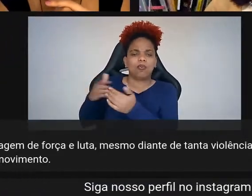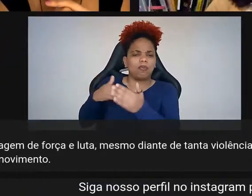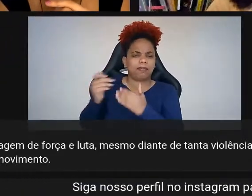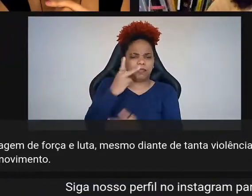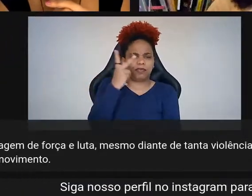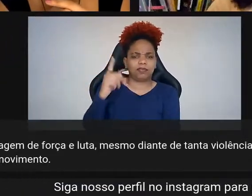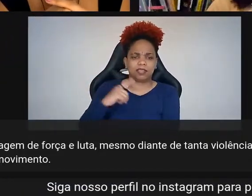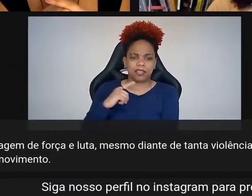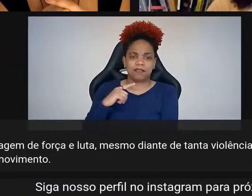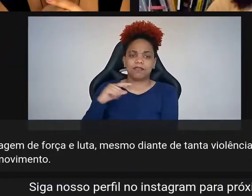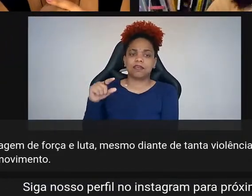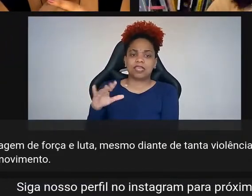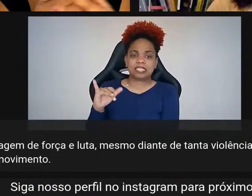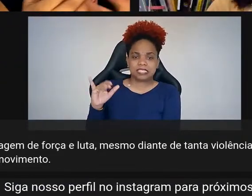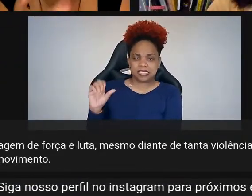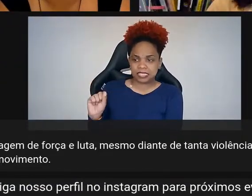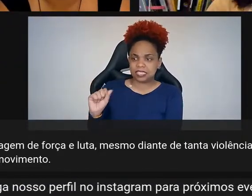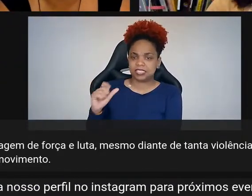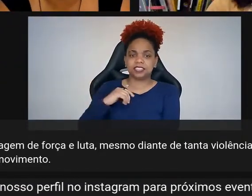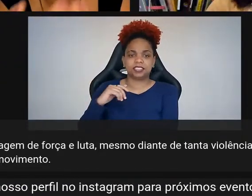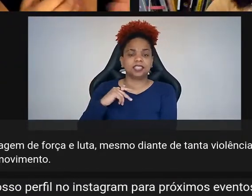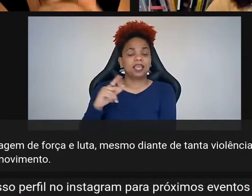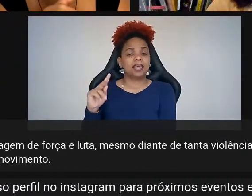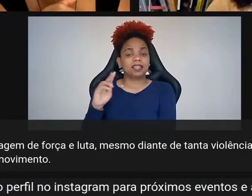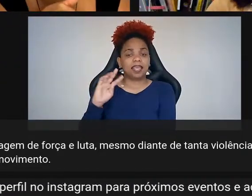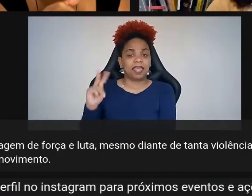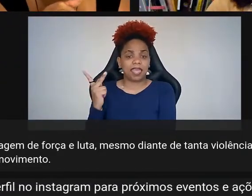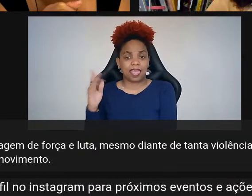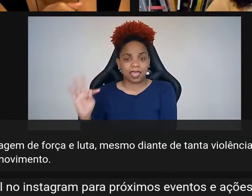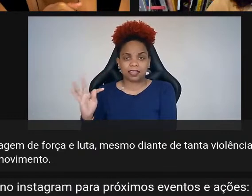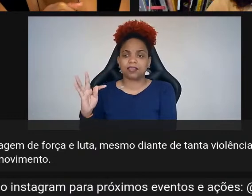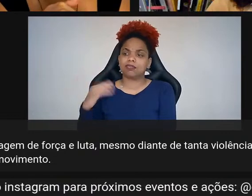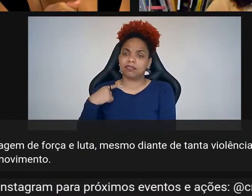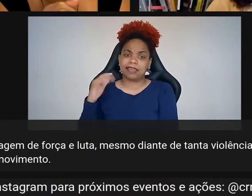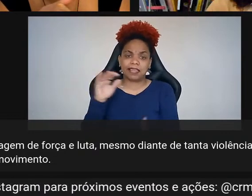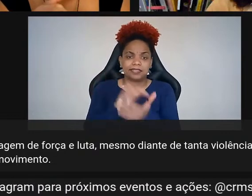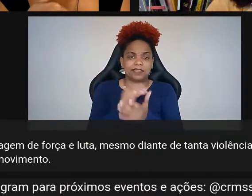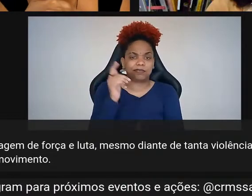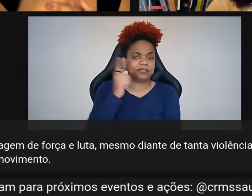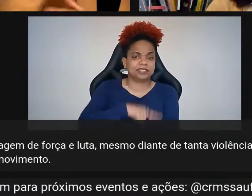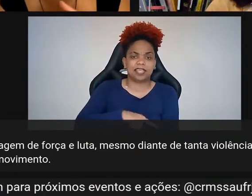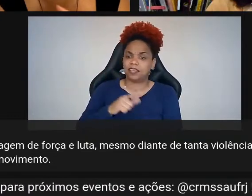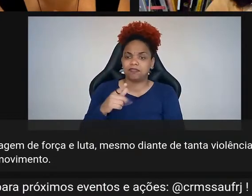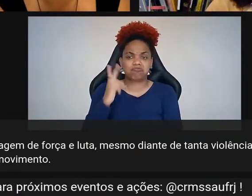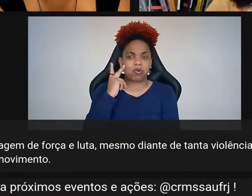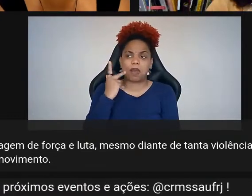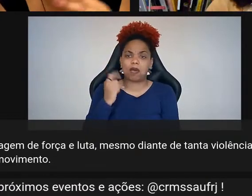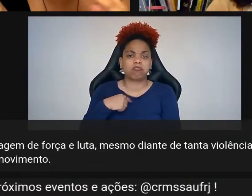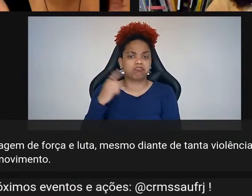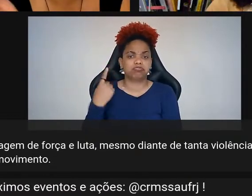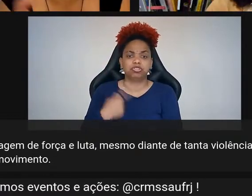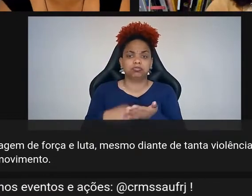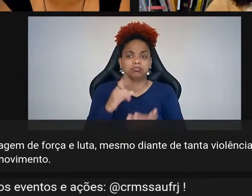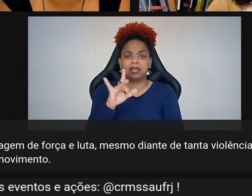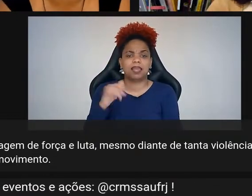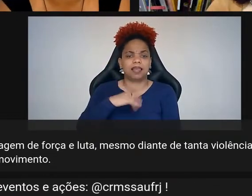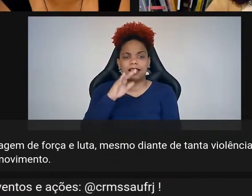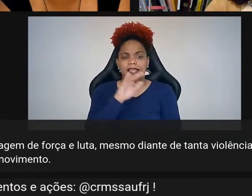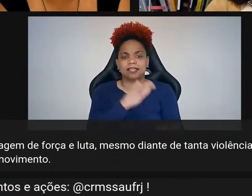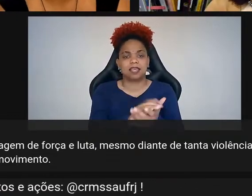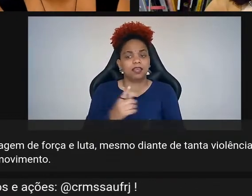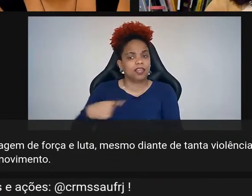cis heteronormativa consegue casar tranquilamente, nós não temos que passar por um processo de muitas violências, desde o nosso